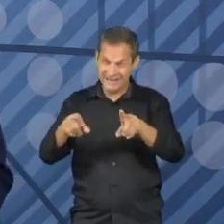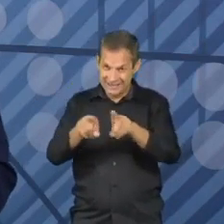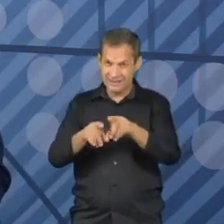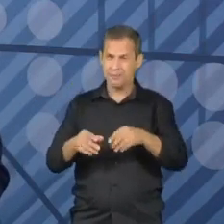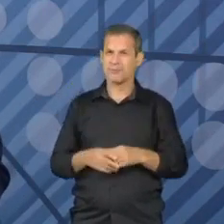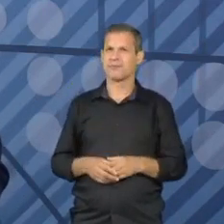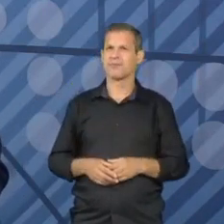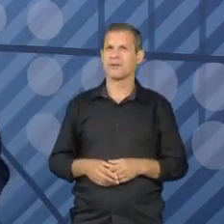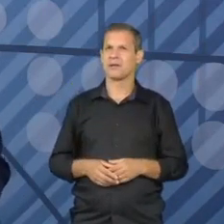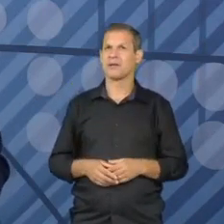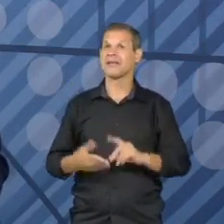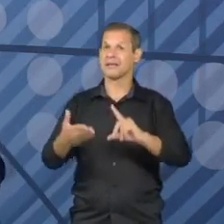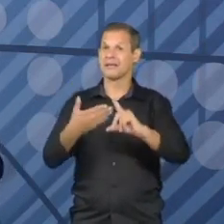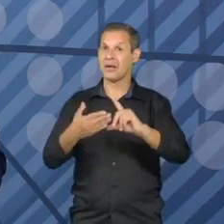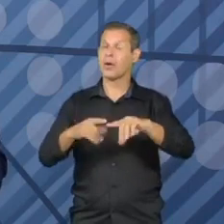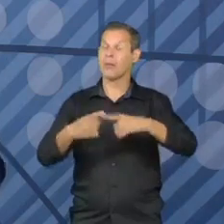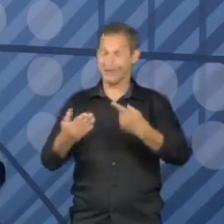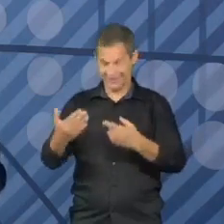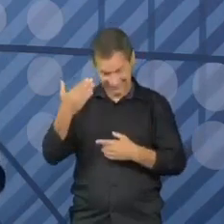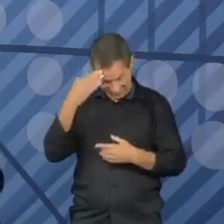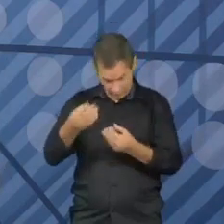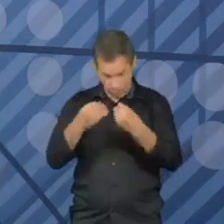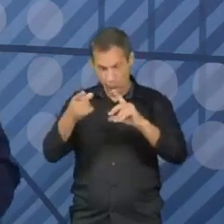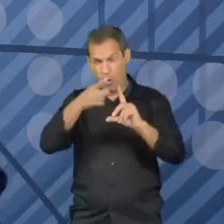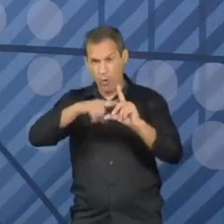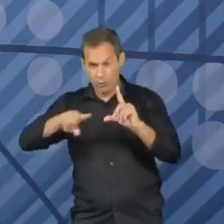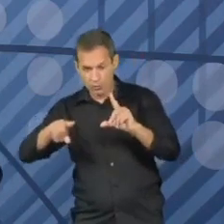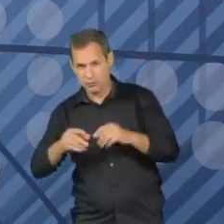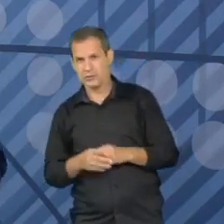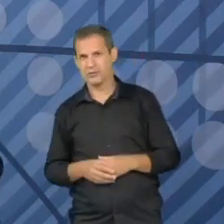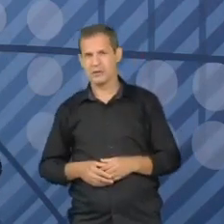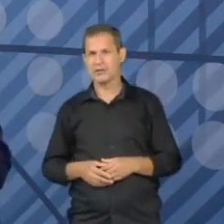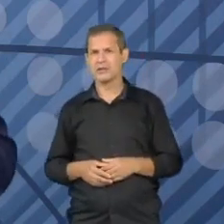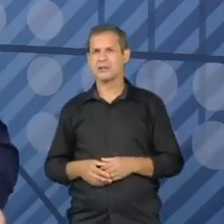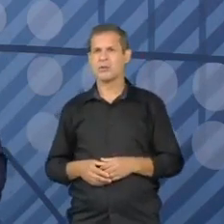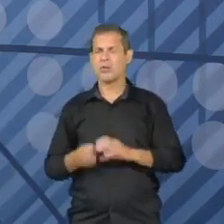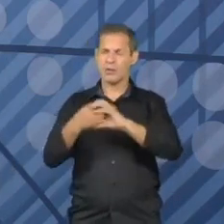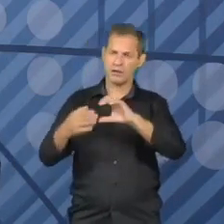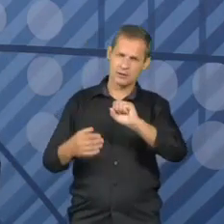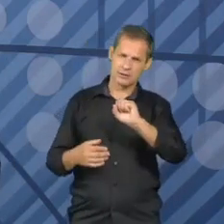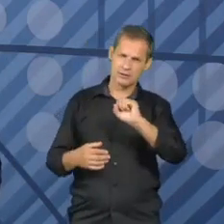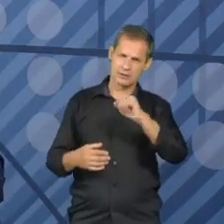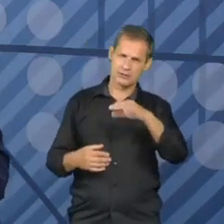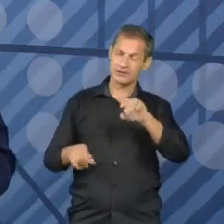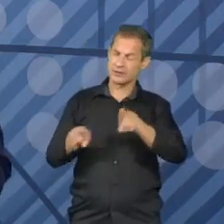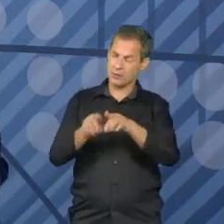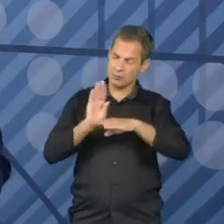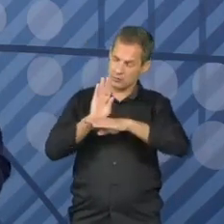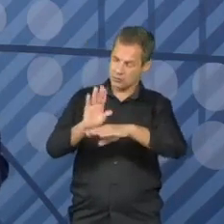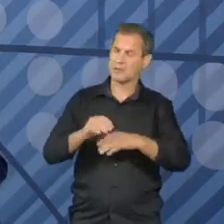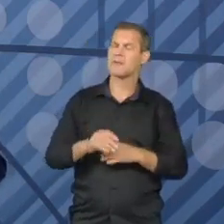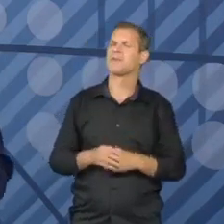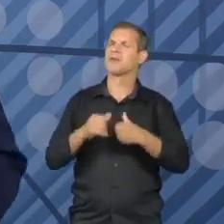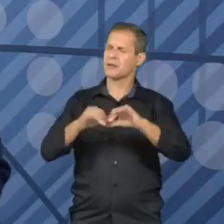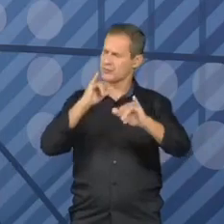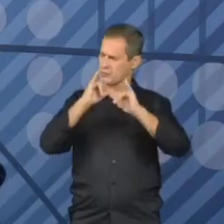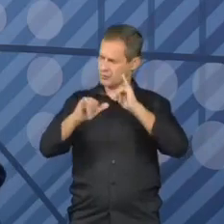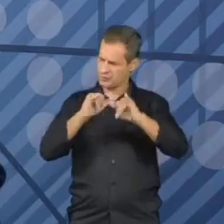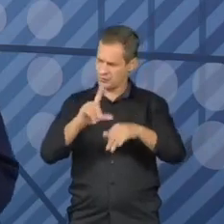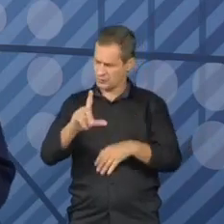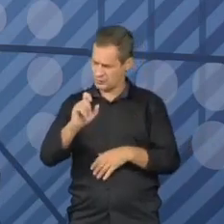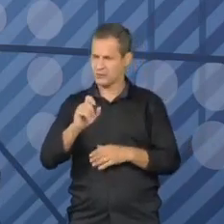uma parte da nossa aula, entender como essa curva em formato de sino, ela pode colaborar também para que essas informações